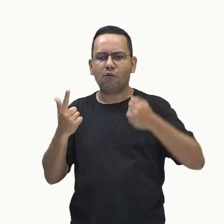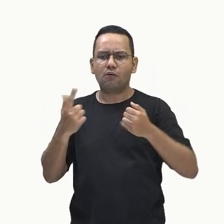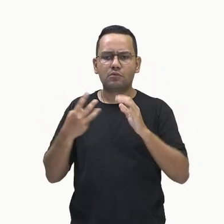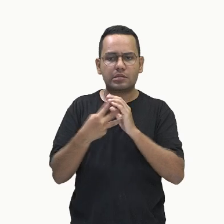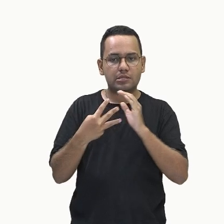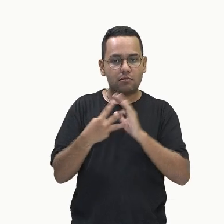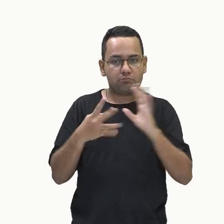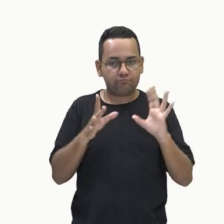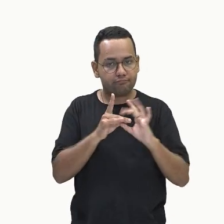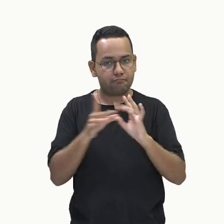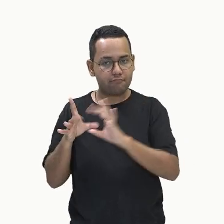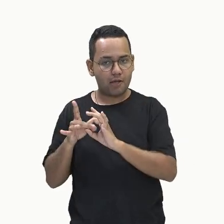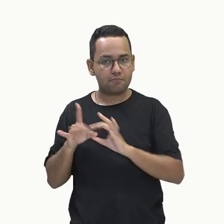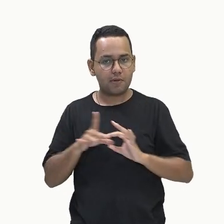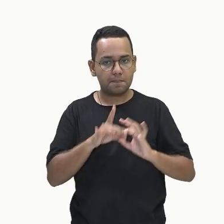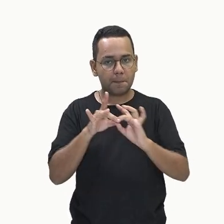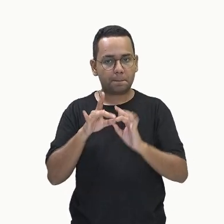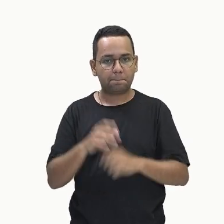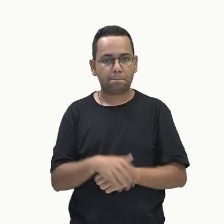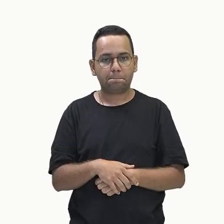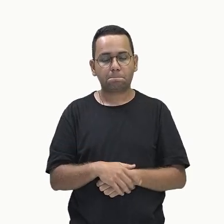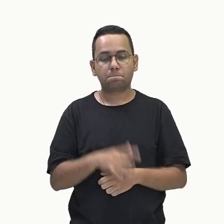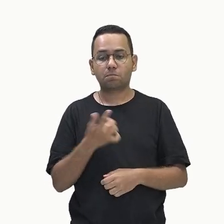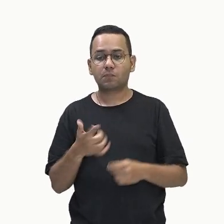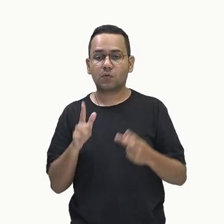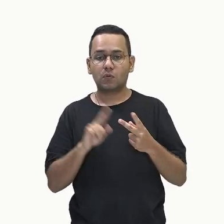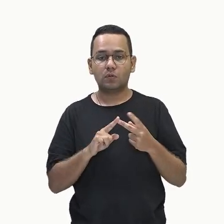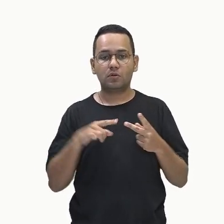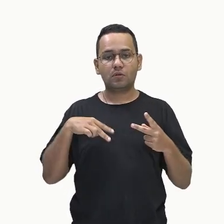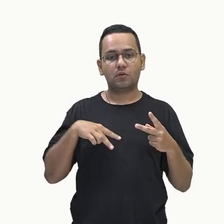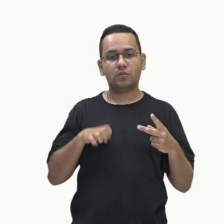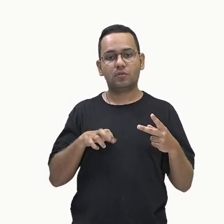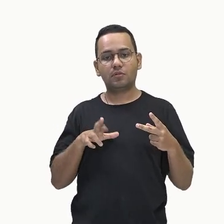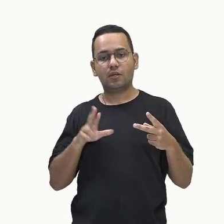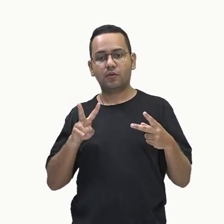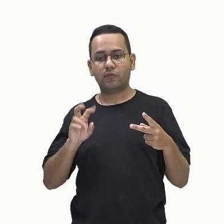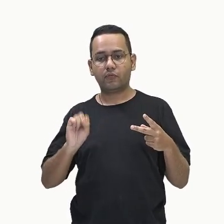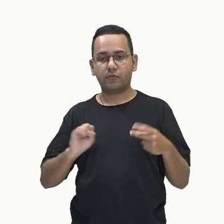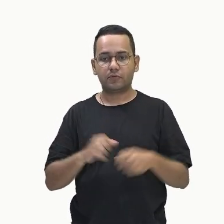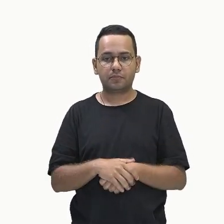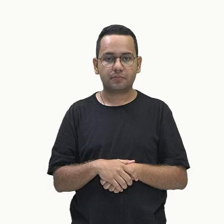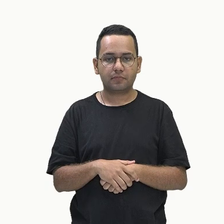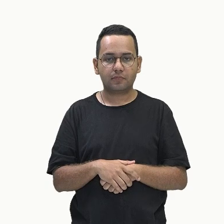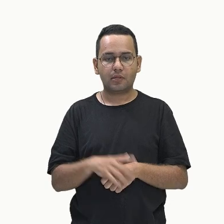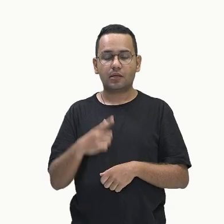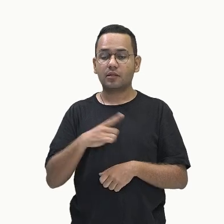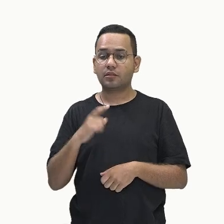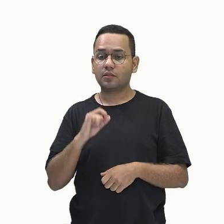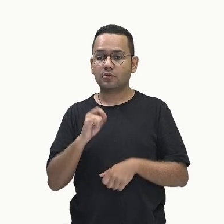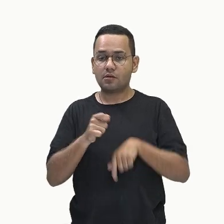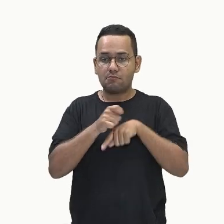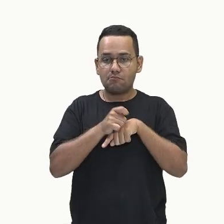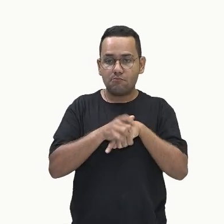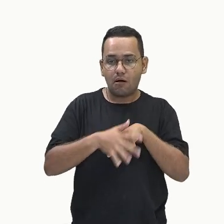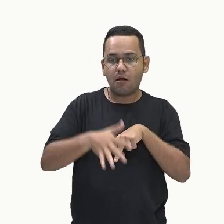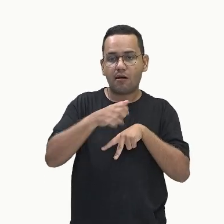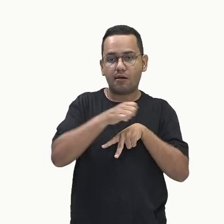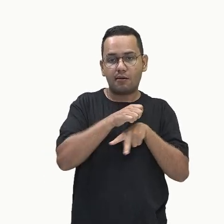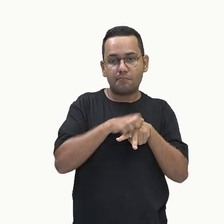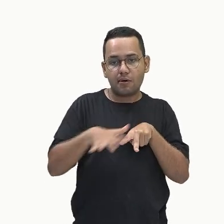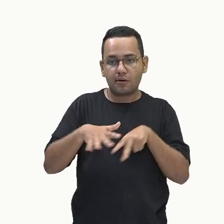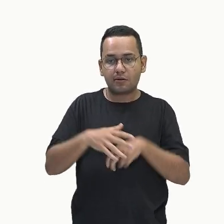nervosas, e os nervos, que são as ramificações que ocorrem. Então, vejam aqui, a professora